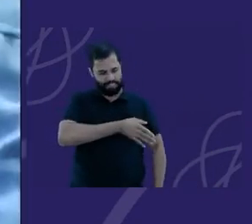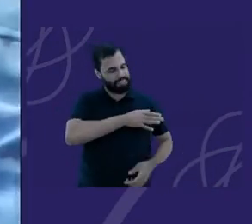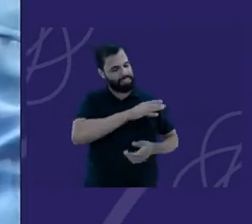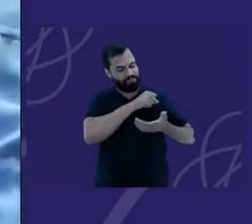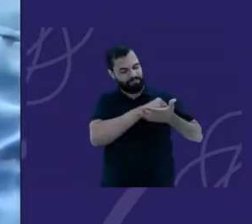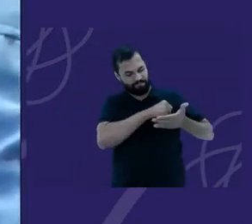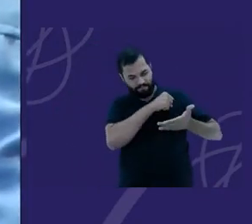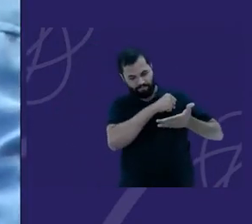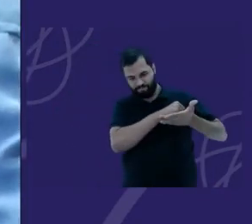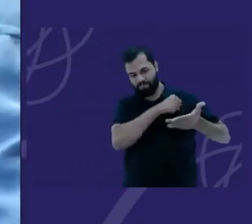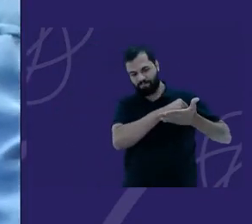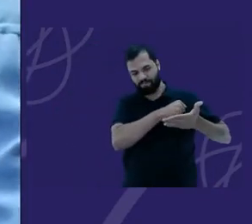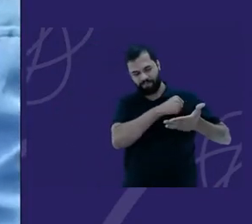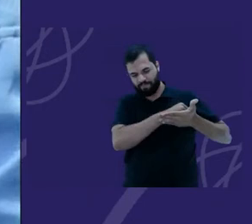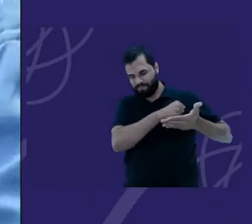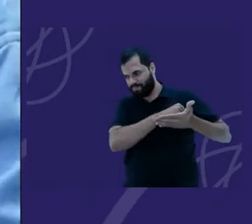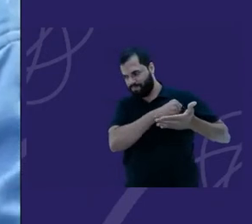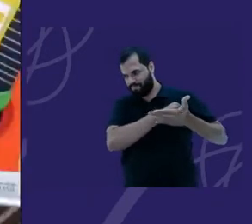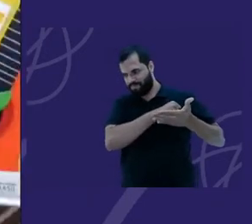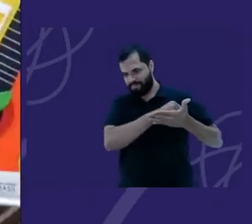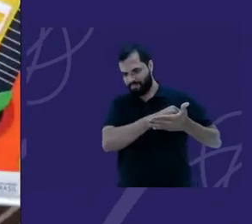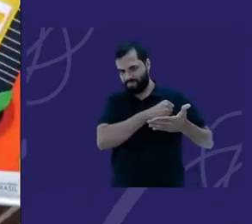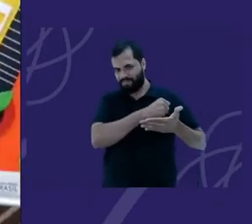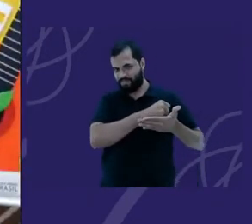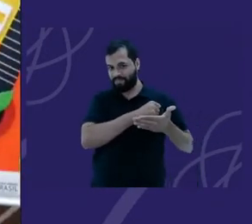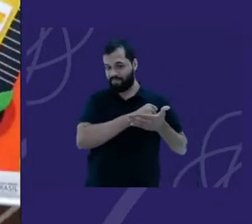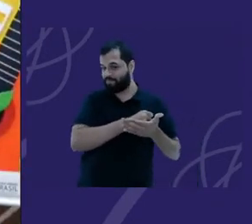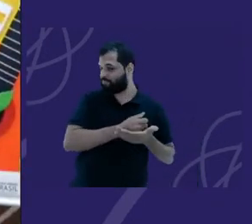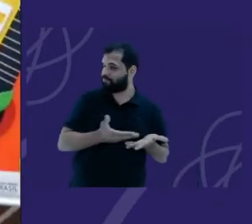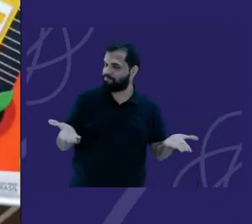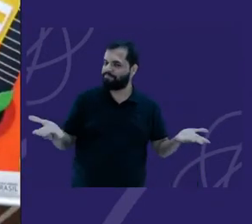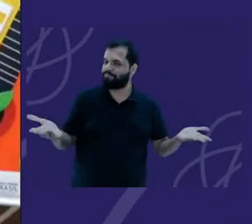o coração, e só assim